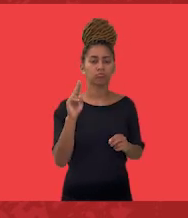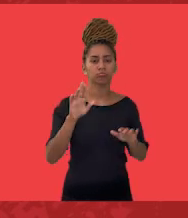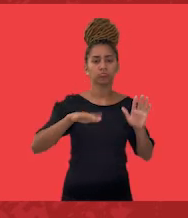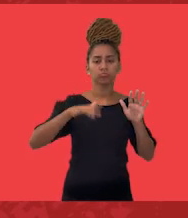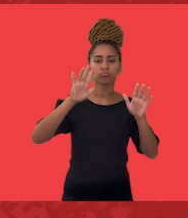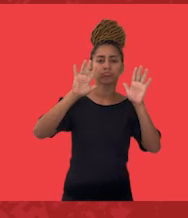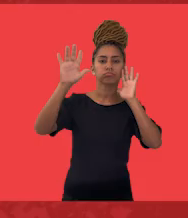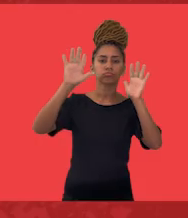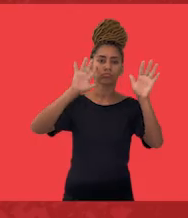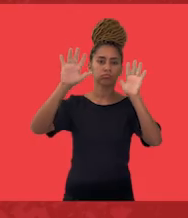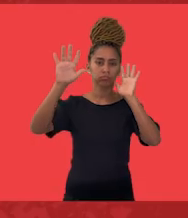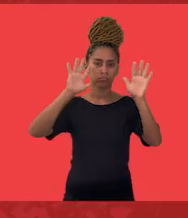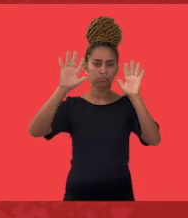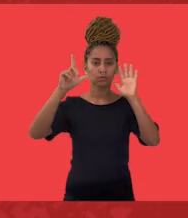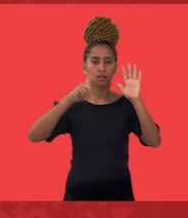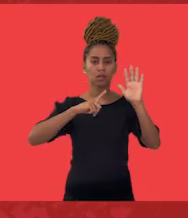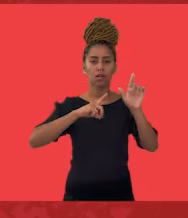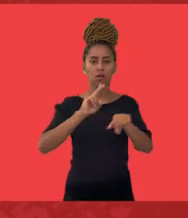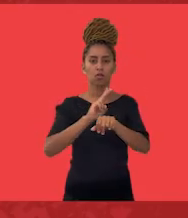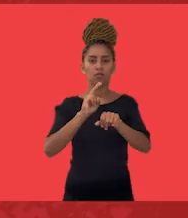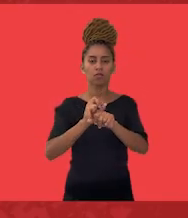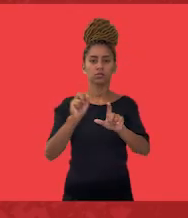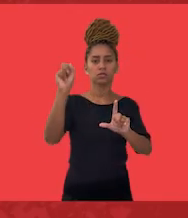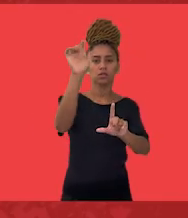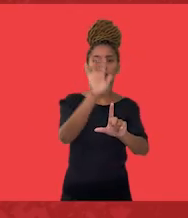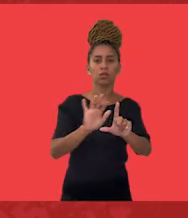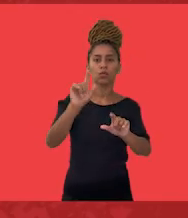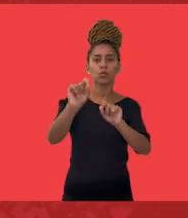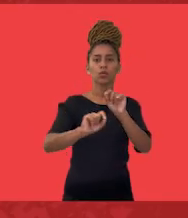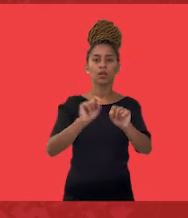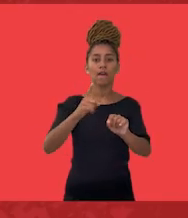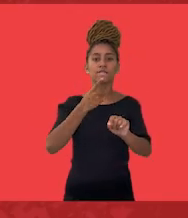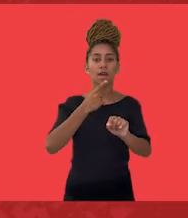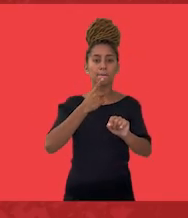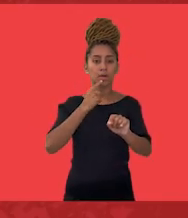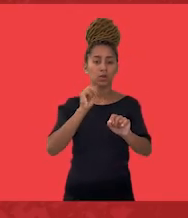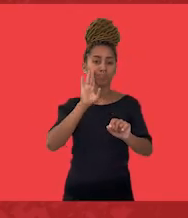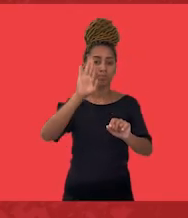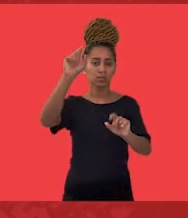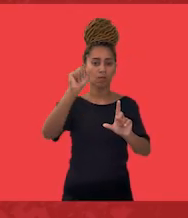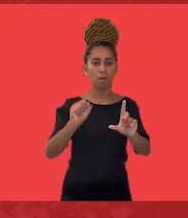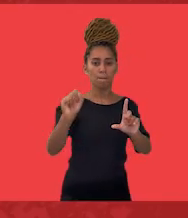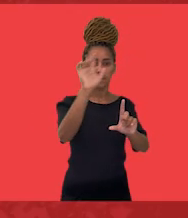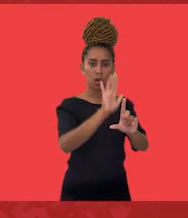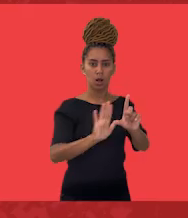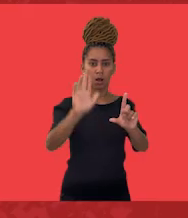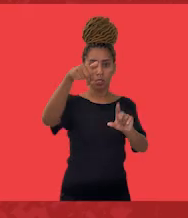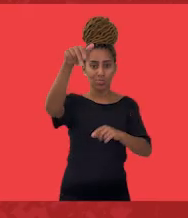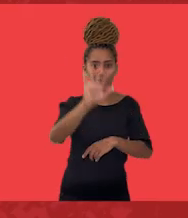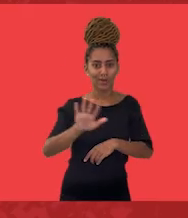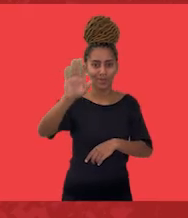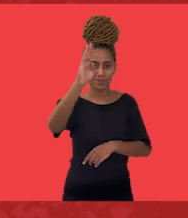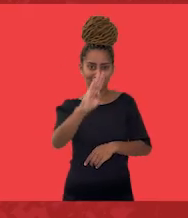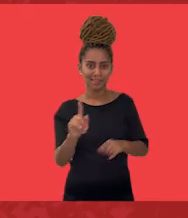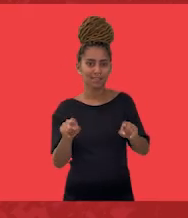esquecer. Dança-se com um corpo que fala de amor e atua com um gesto íntimo, às